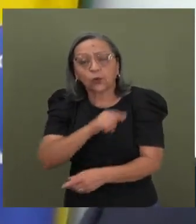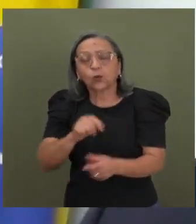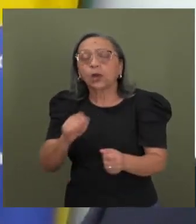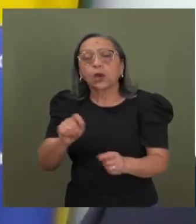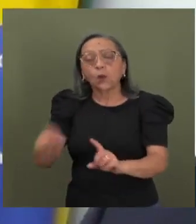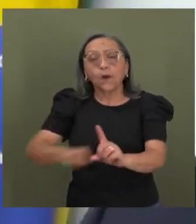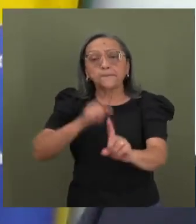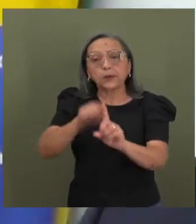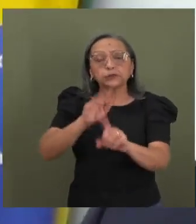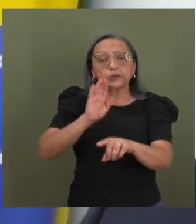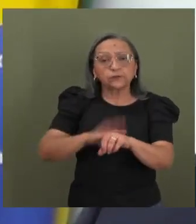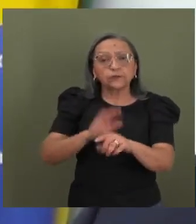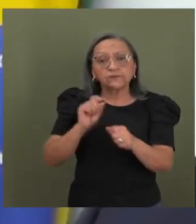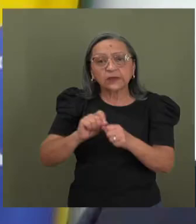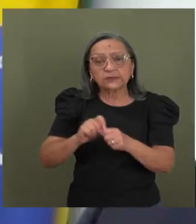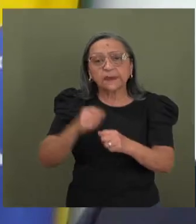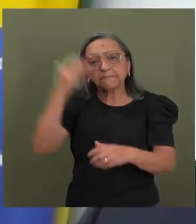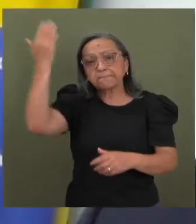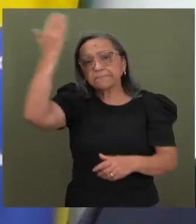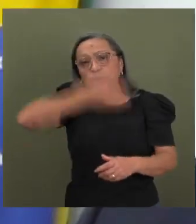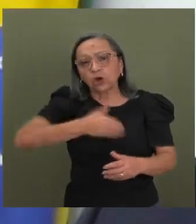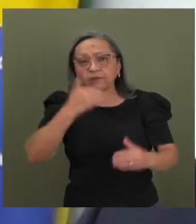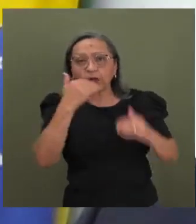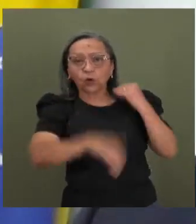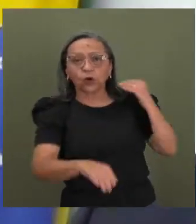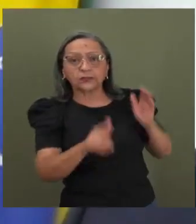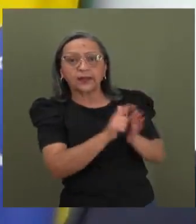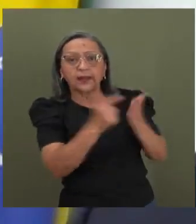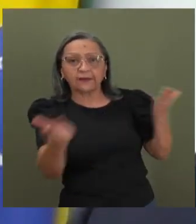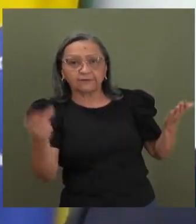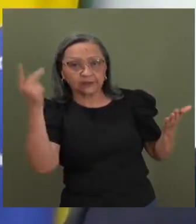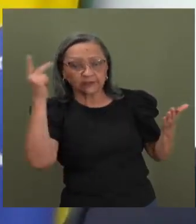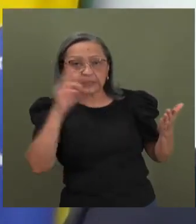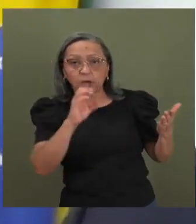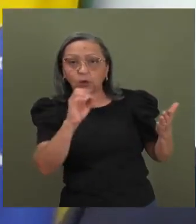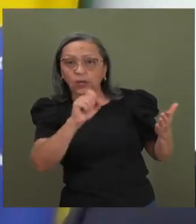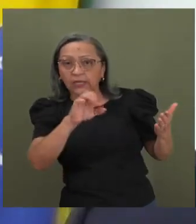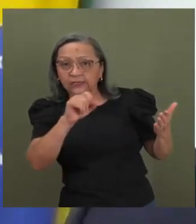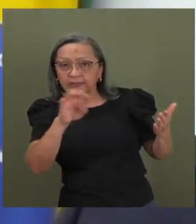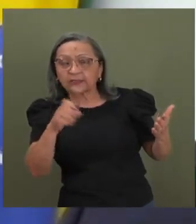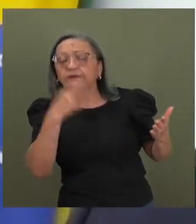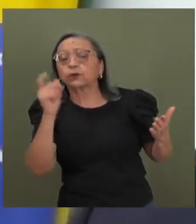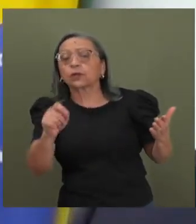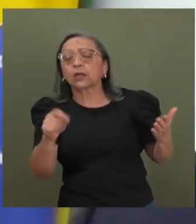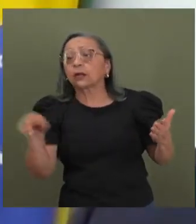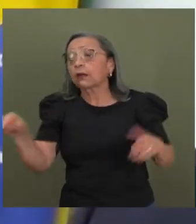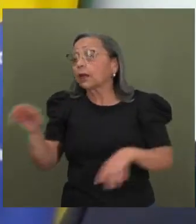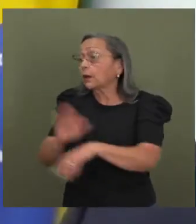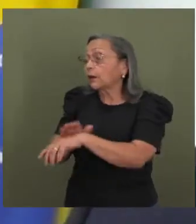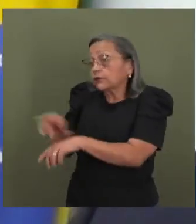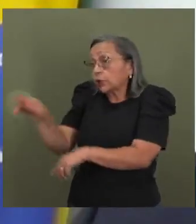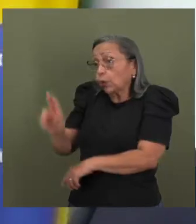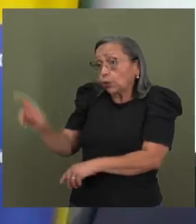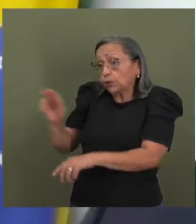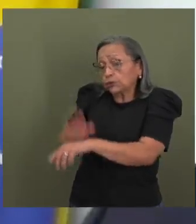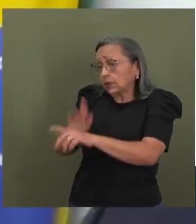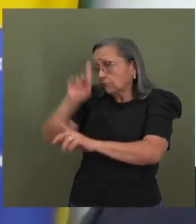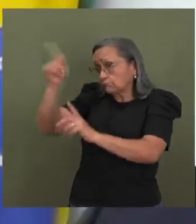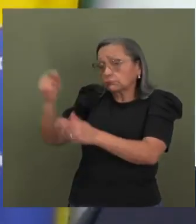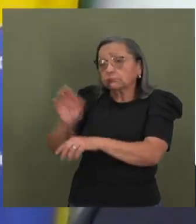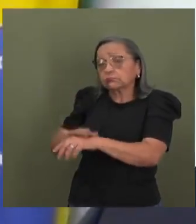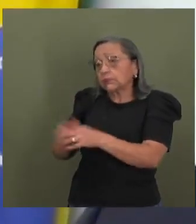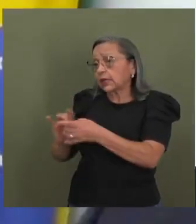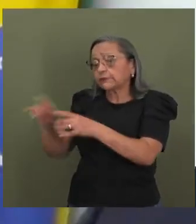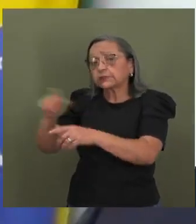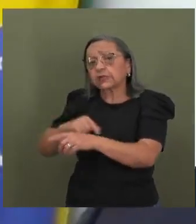objetivo de produzir provas contra a revista Oeste, falando assim, use a criatividade, mesmo